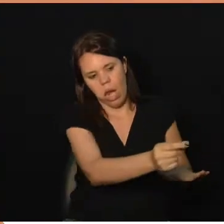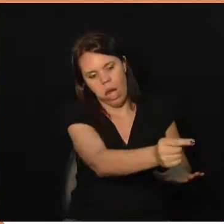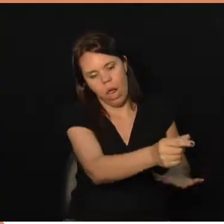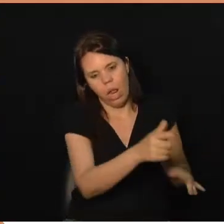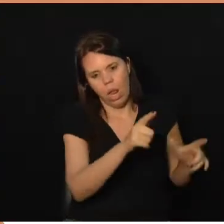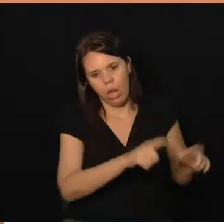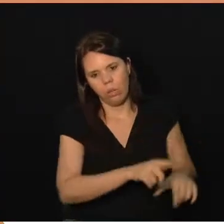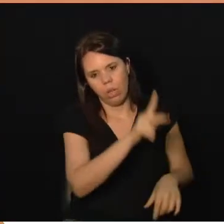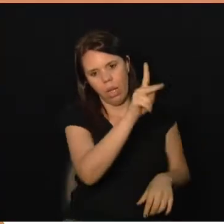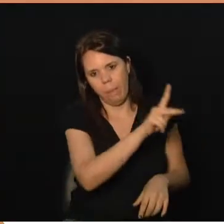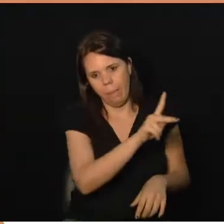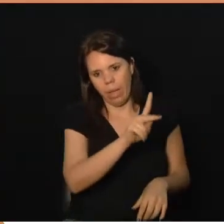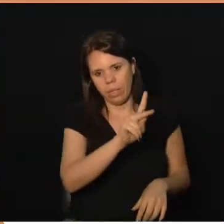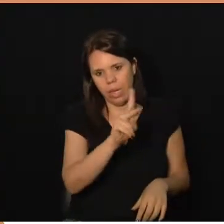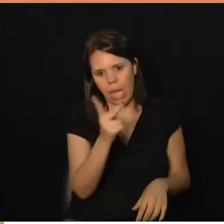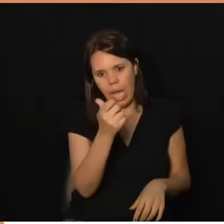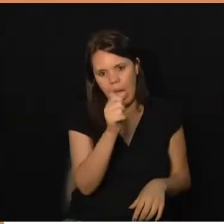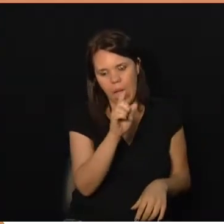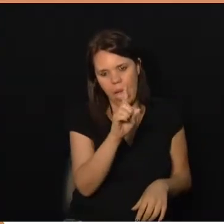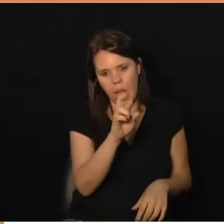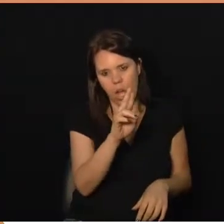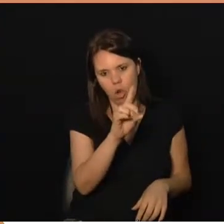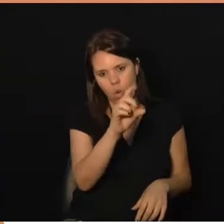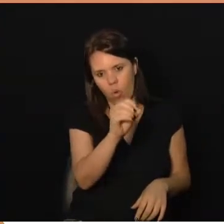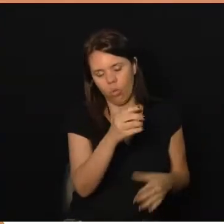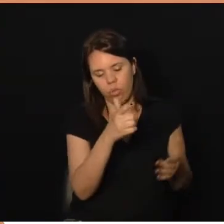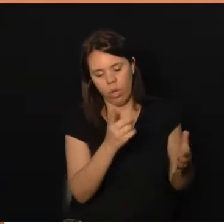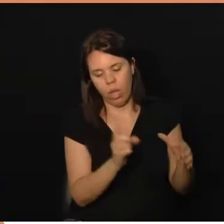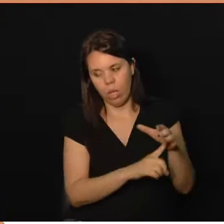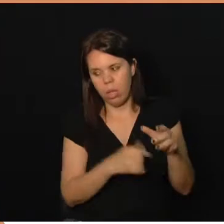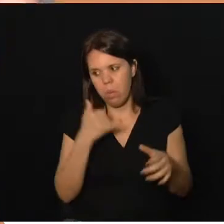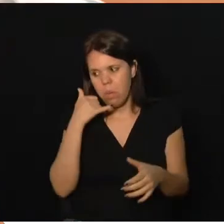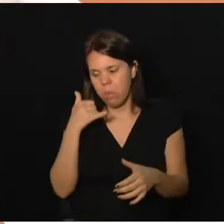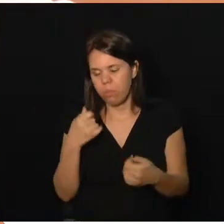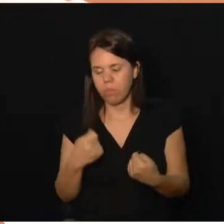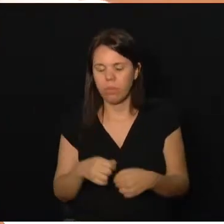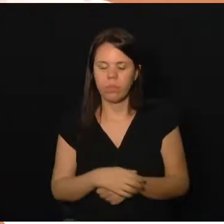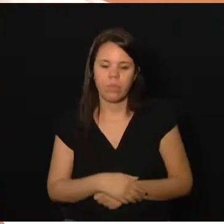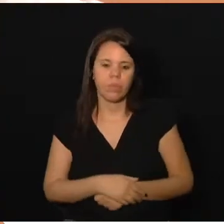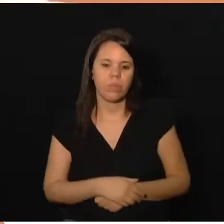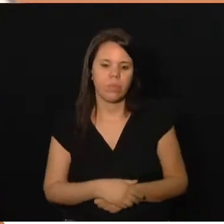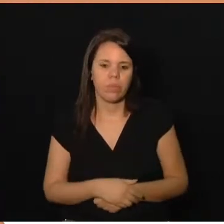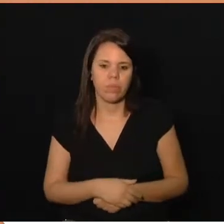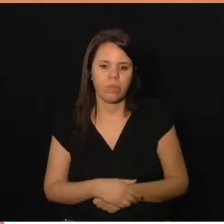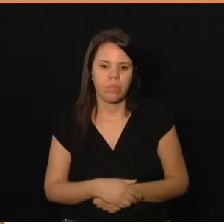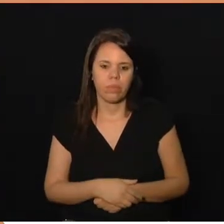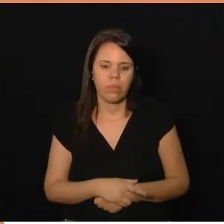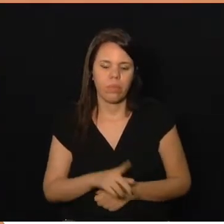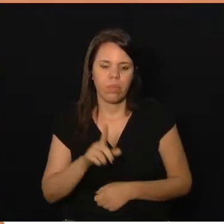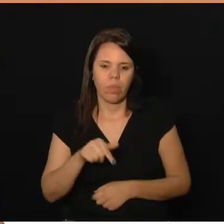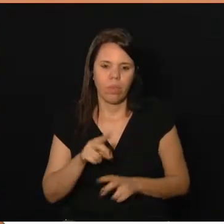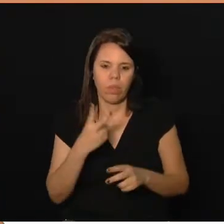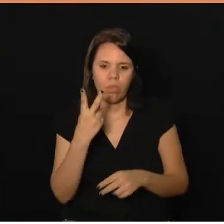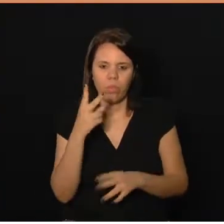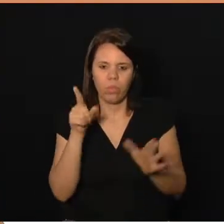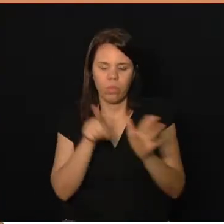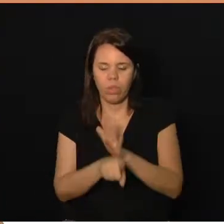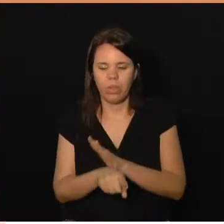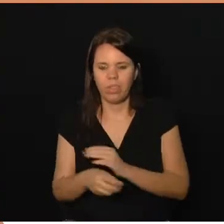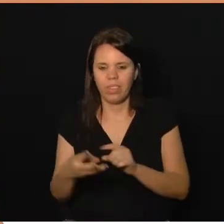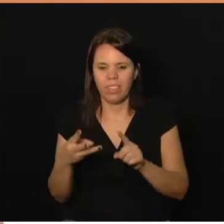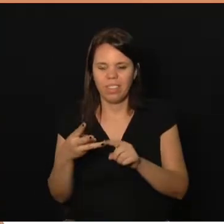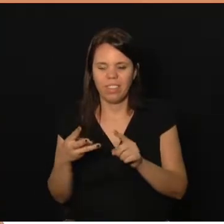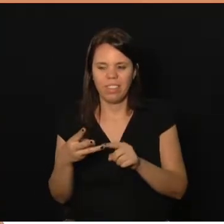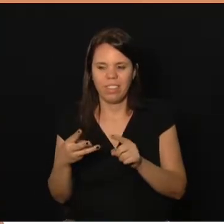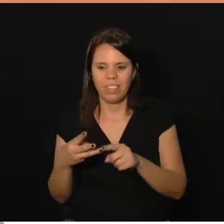Que todo mundo me liga e fala, Nelson, preciso internar meu filho. Mas, enfim, essas são as 2 perguntas, essa terceira eu